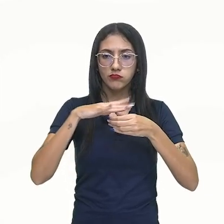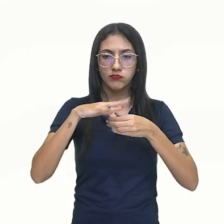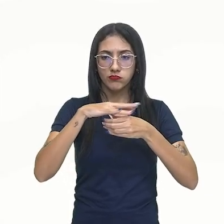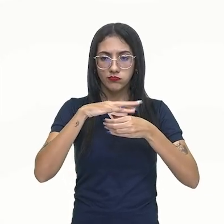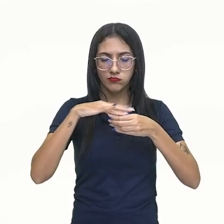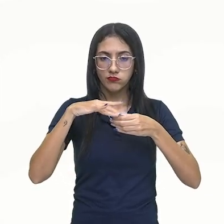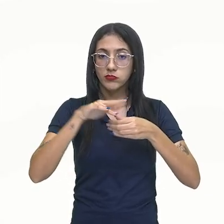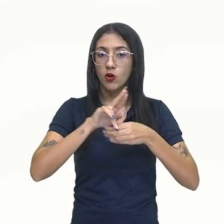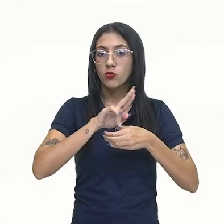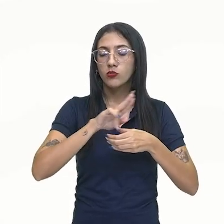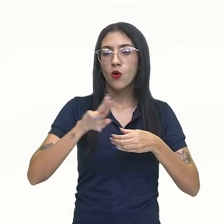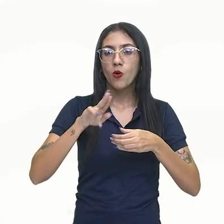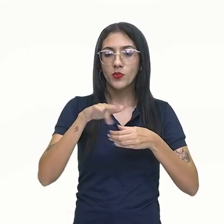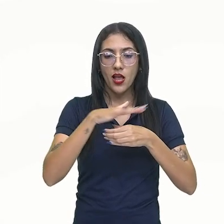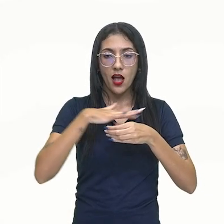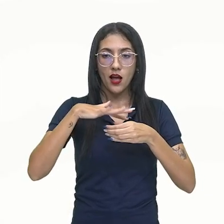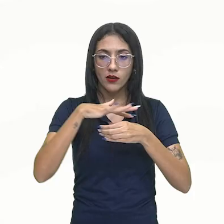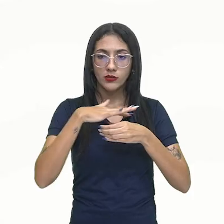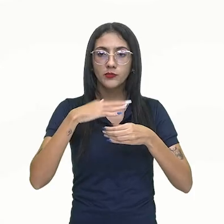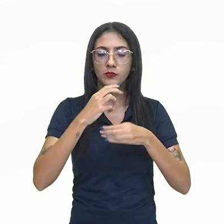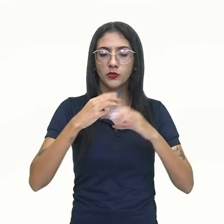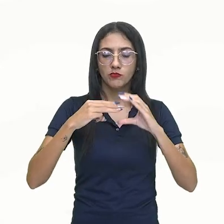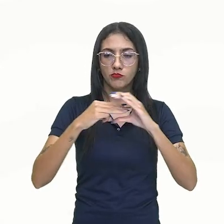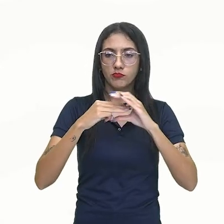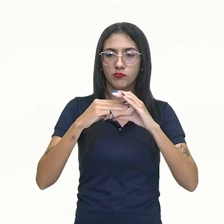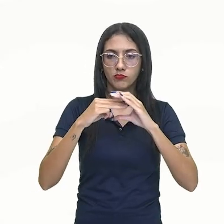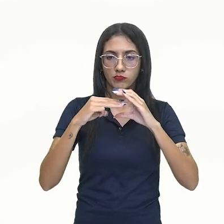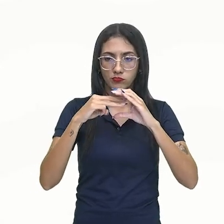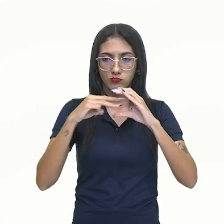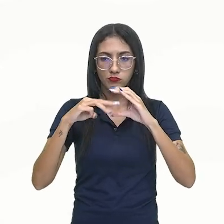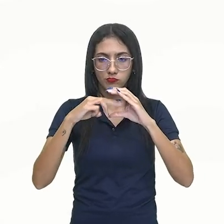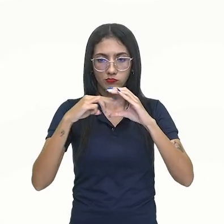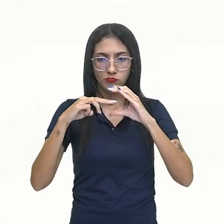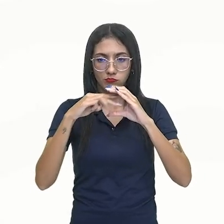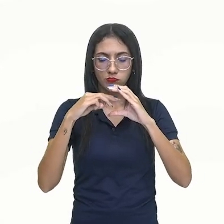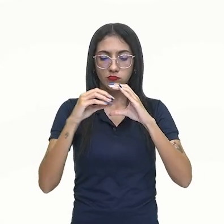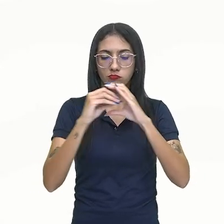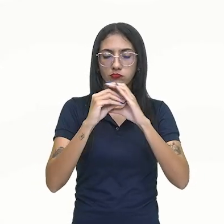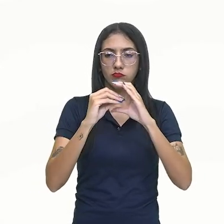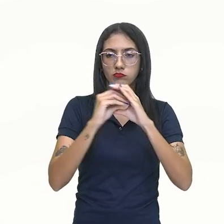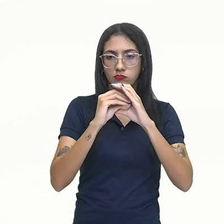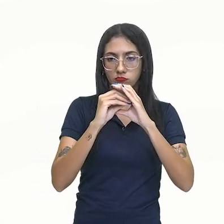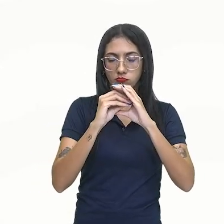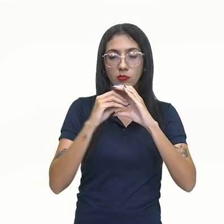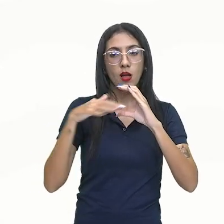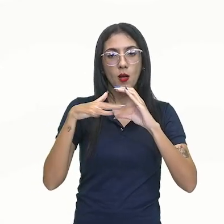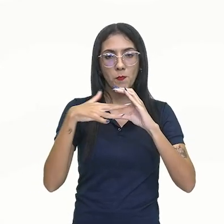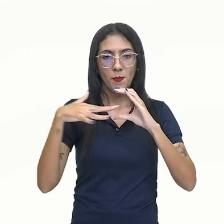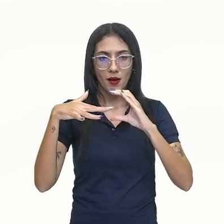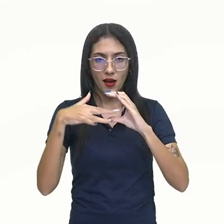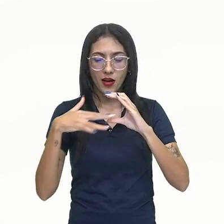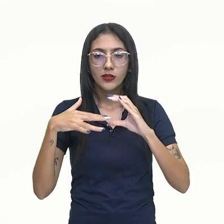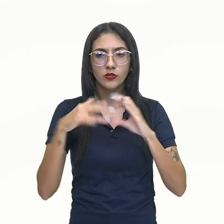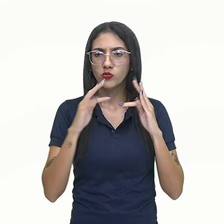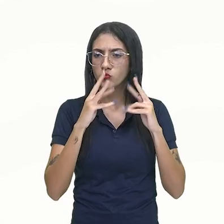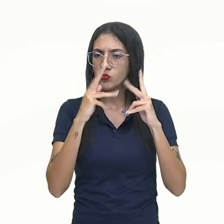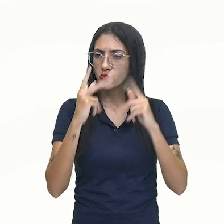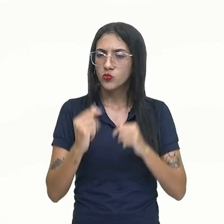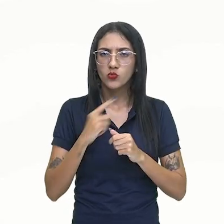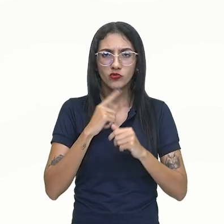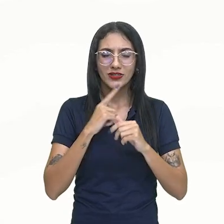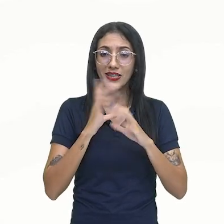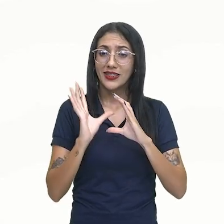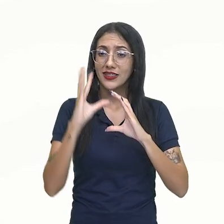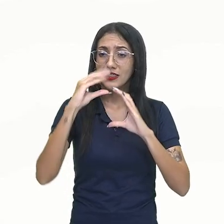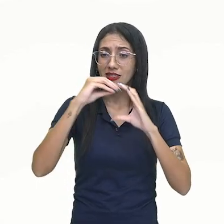espaço aqui que compreende entre a membrana plasmática e até a membrana do núcleo, e tudo que está contido